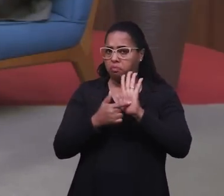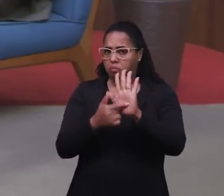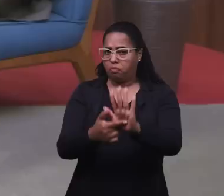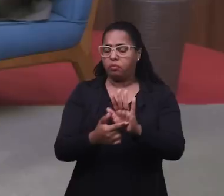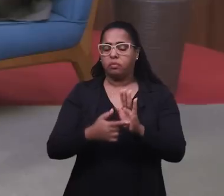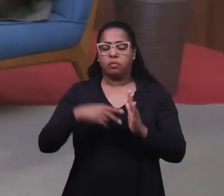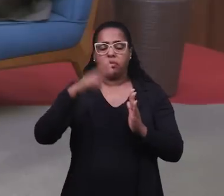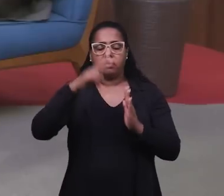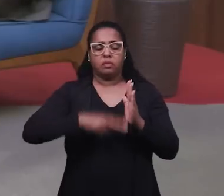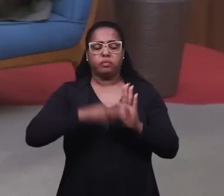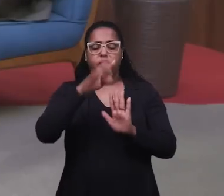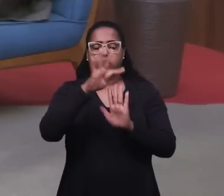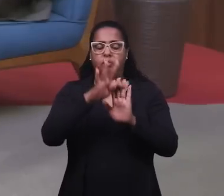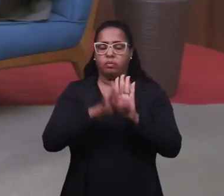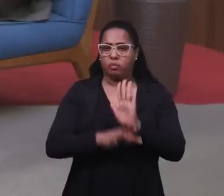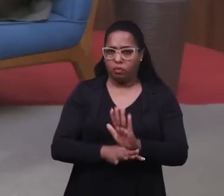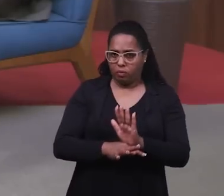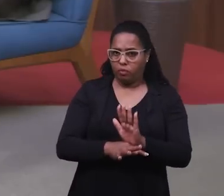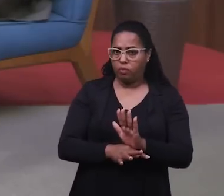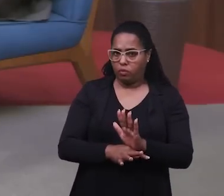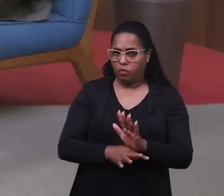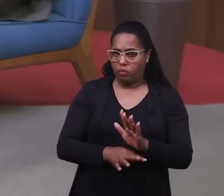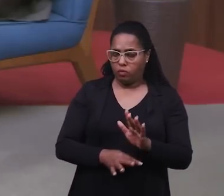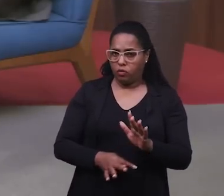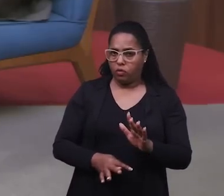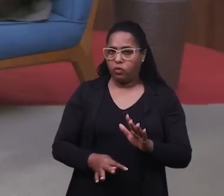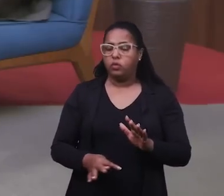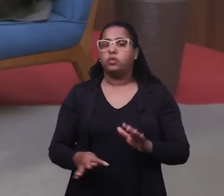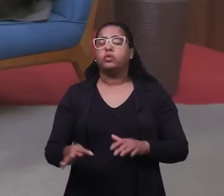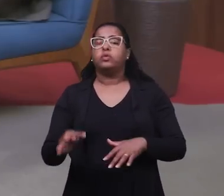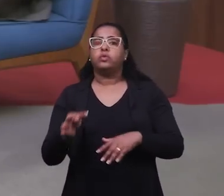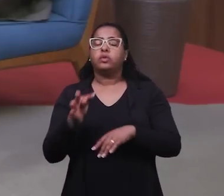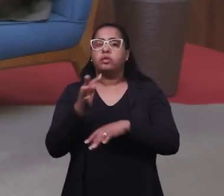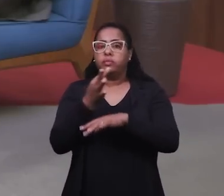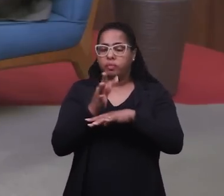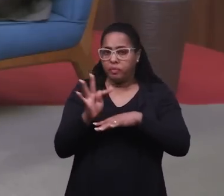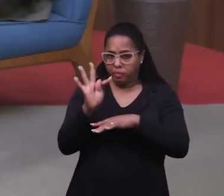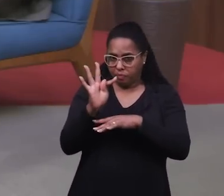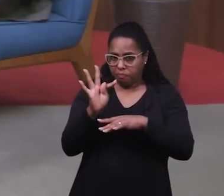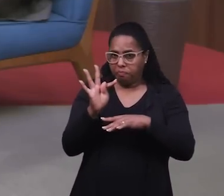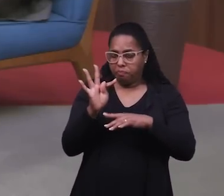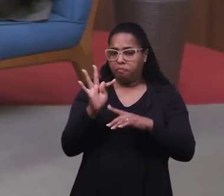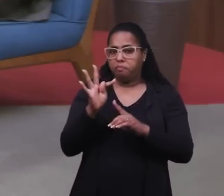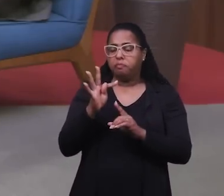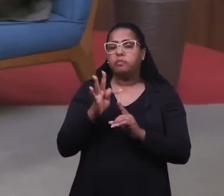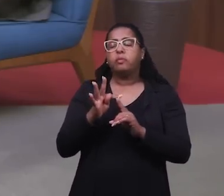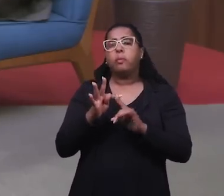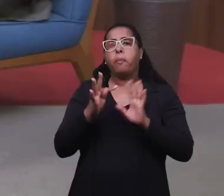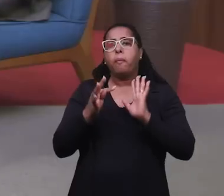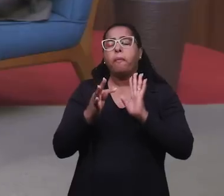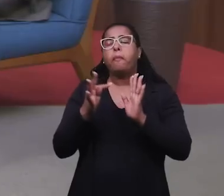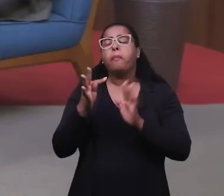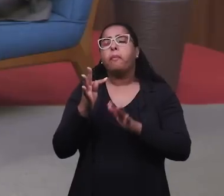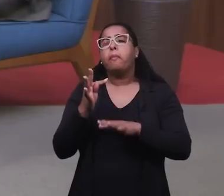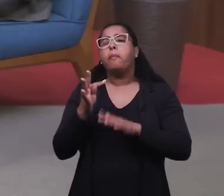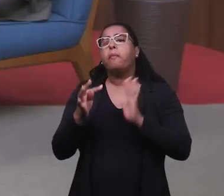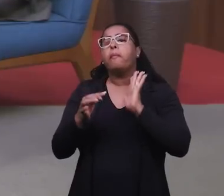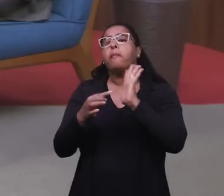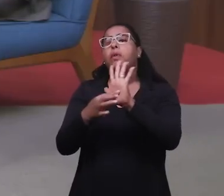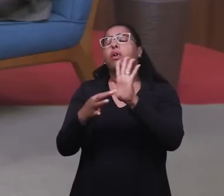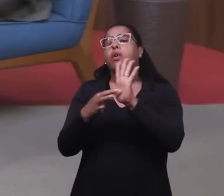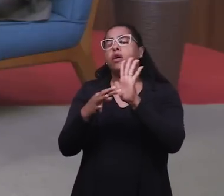que está na primeira carta aos Tessalonicenses, no capítulo 5, versos 19 e 20. São